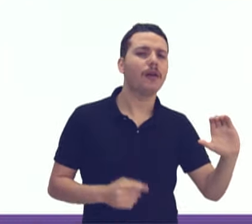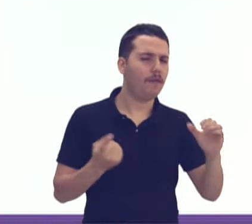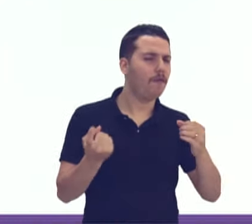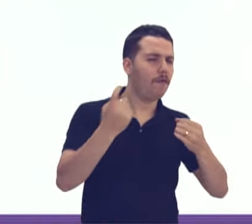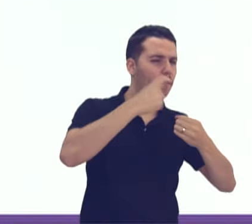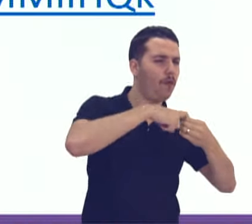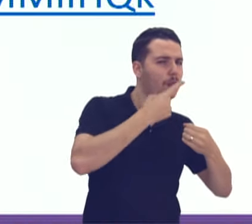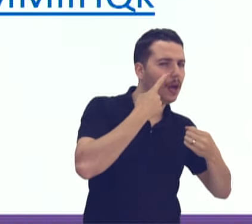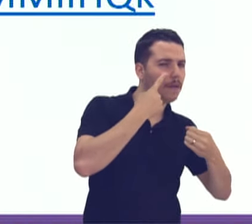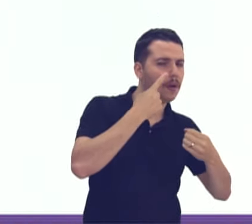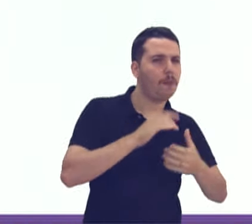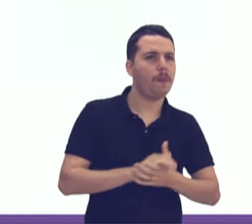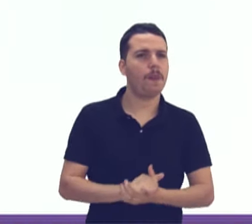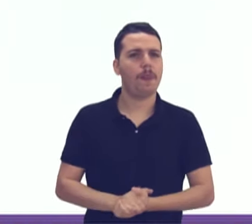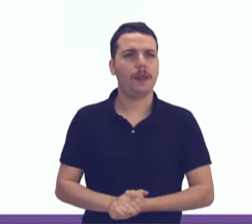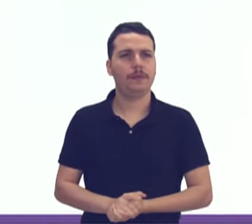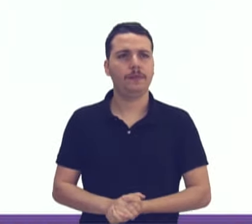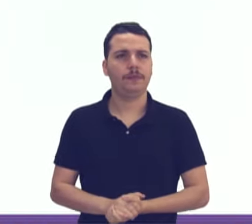olhada